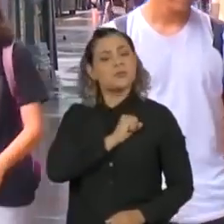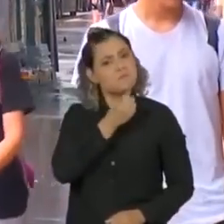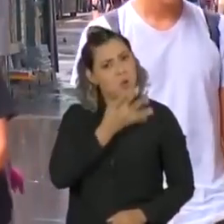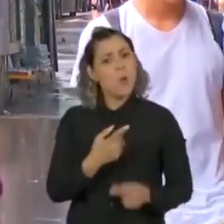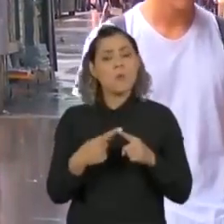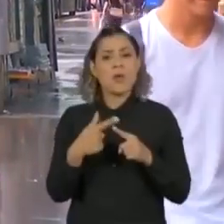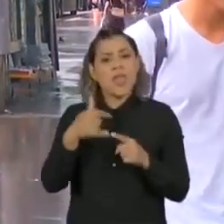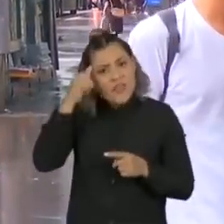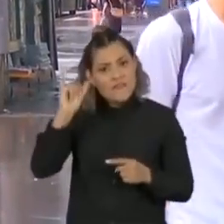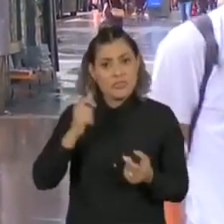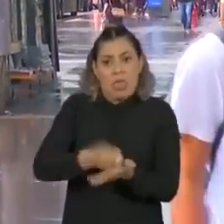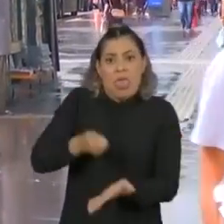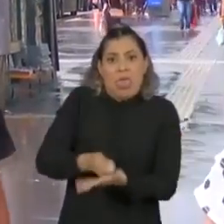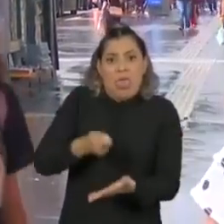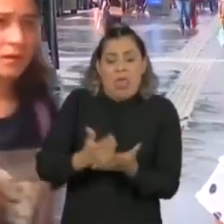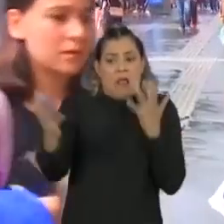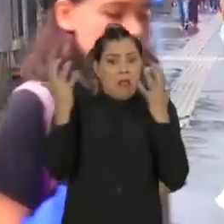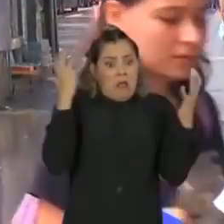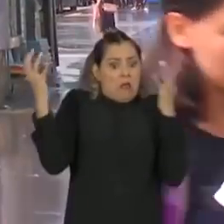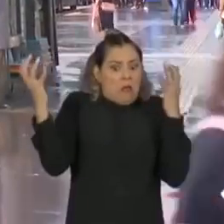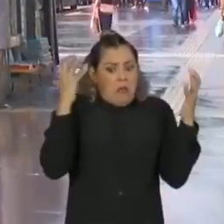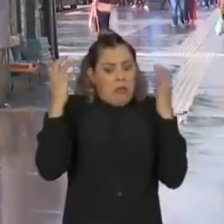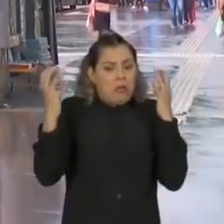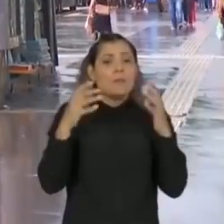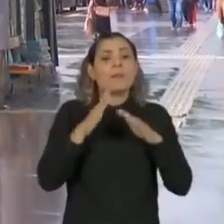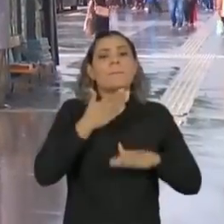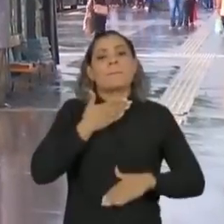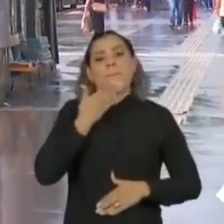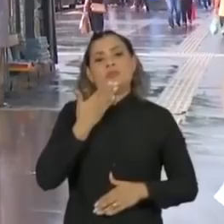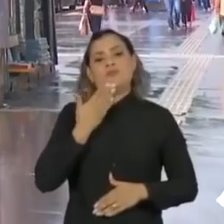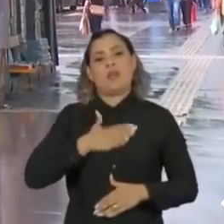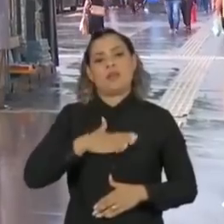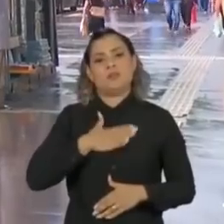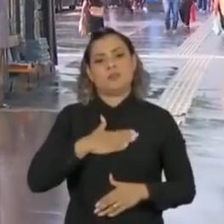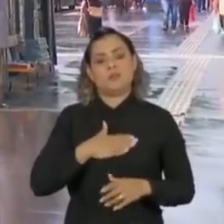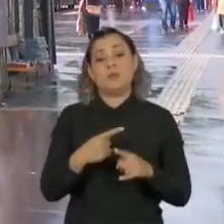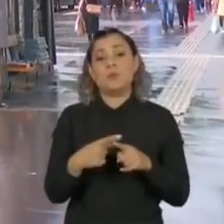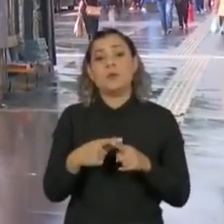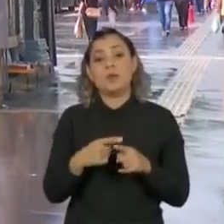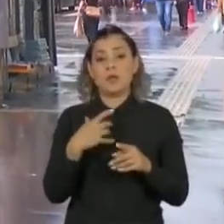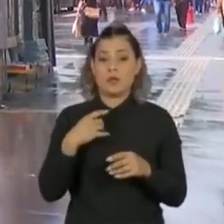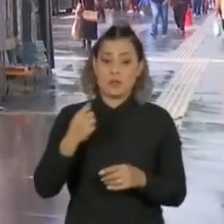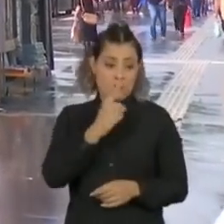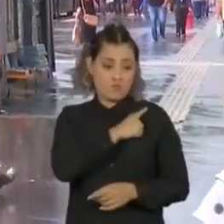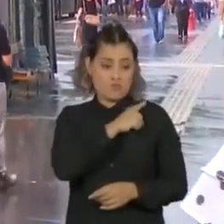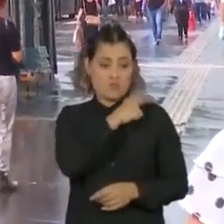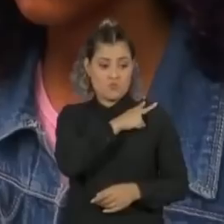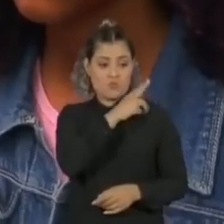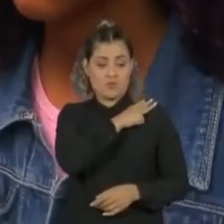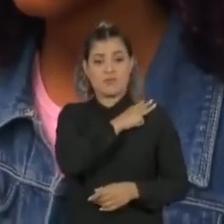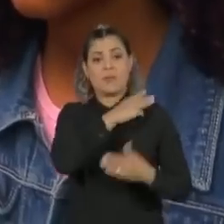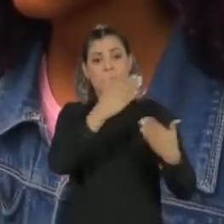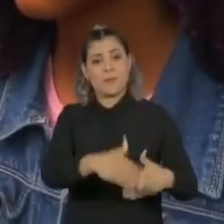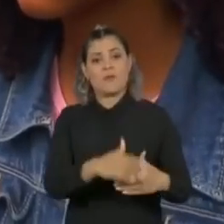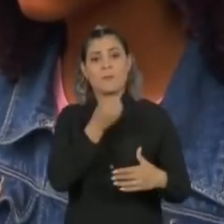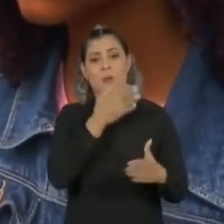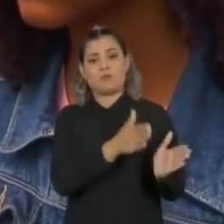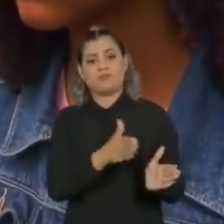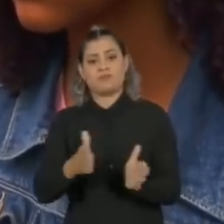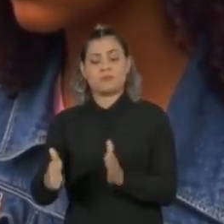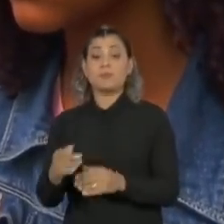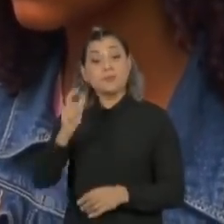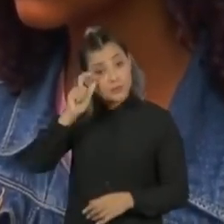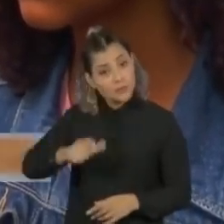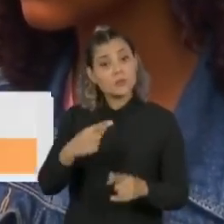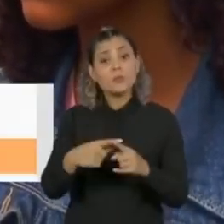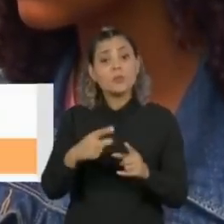a cobrança, o peso da prova, acho que ficaria até um pouquinho mais fácil de fazer, para quem mantém uma rotina boa de estudo, sabe? Eu acho interessante, porque